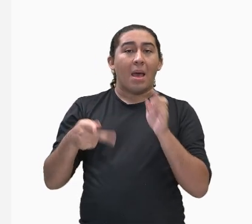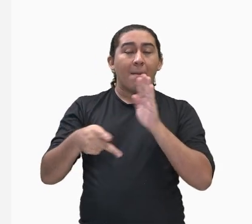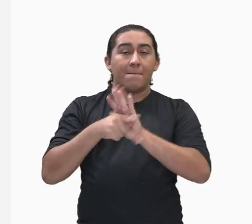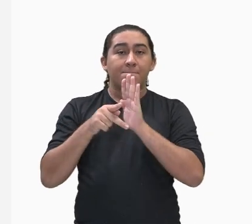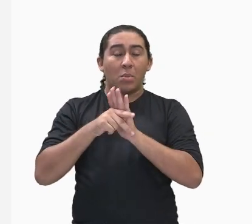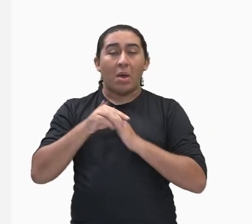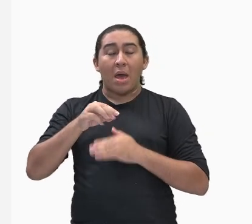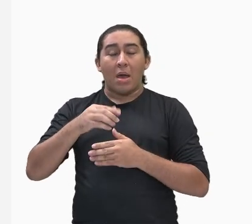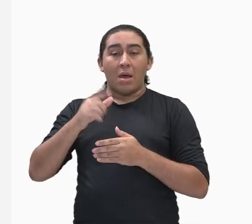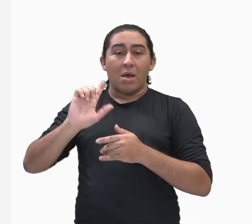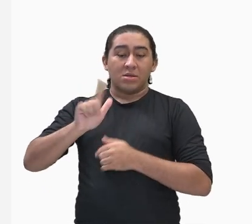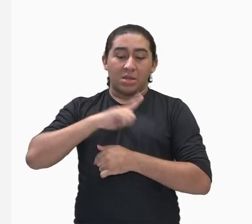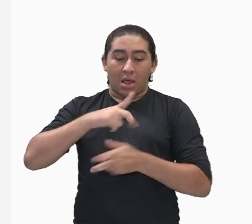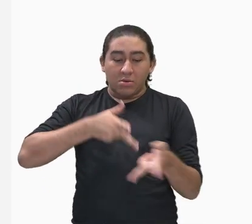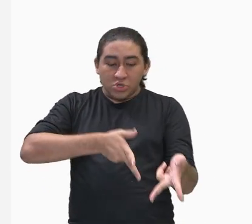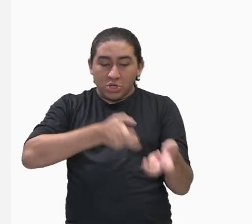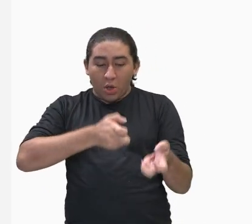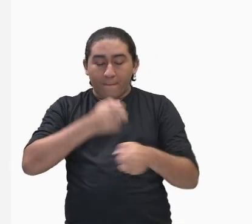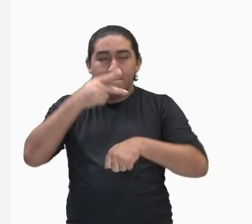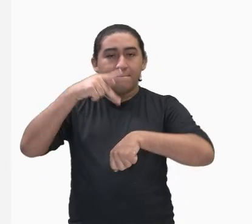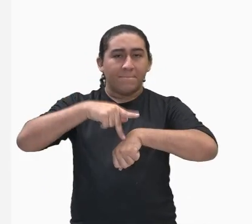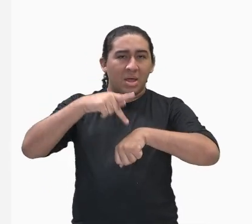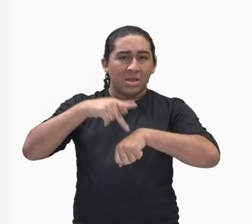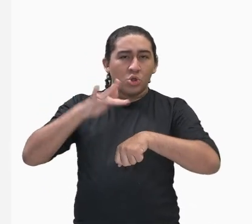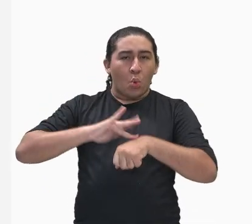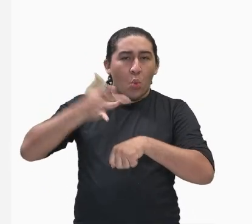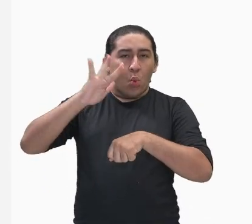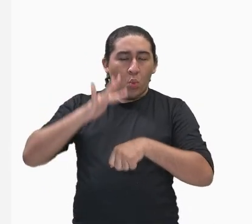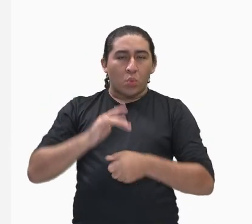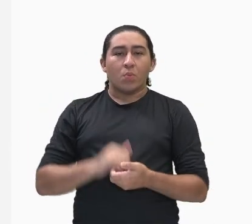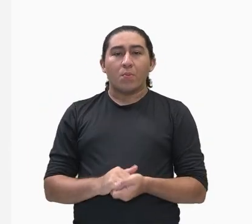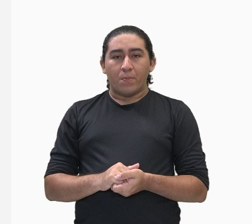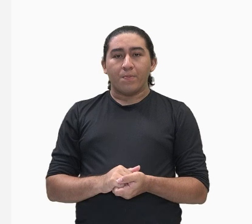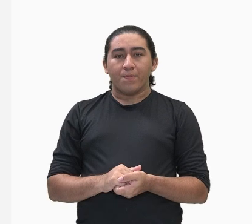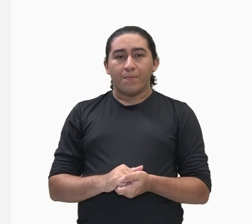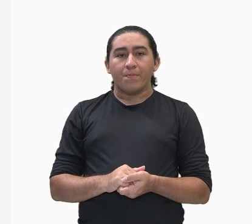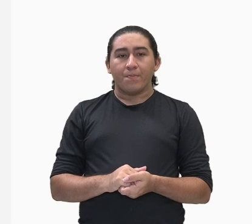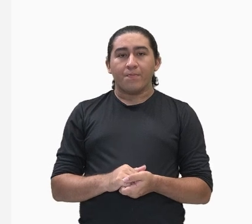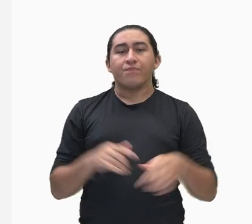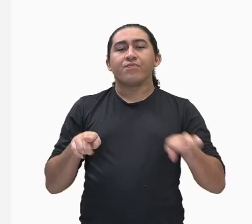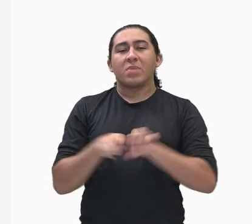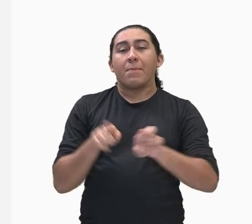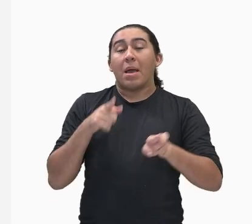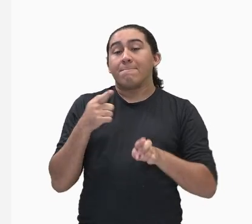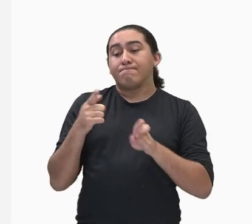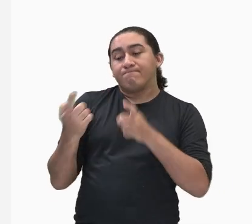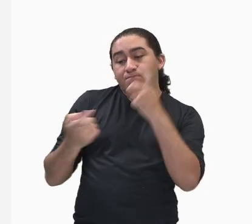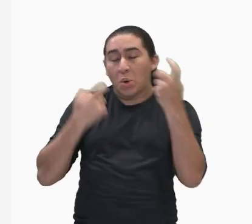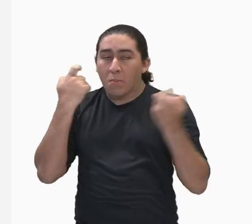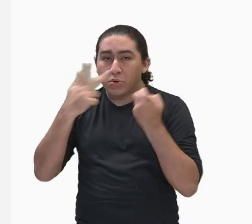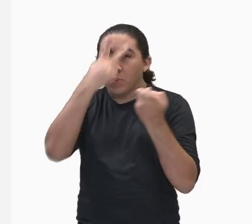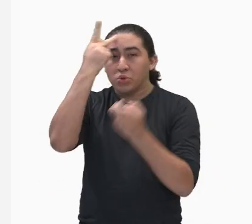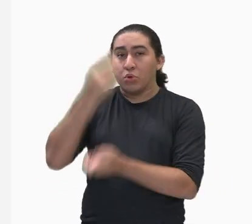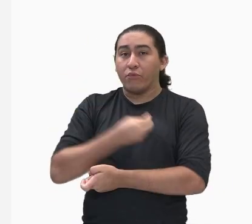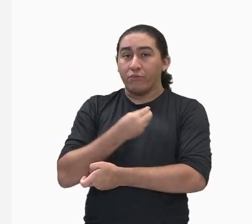nós podemos perceber nos primeiros séculos, a preocupação de quem estava aqui